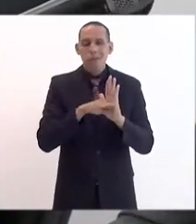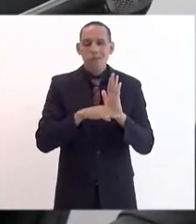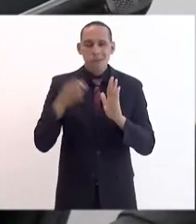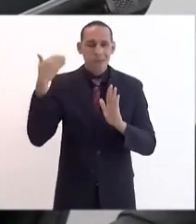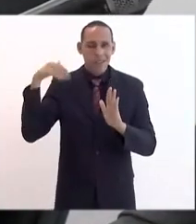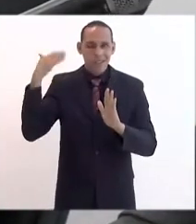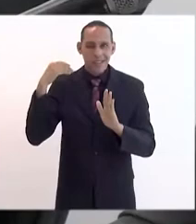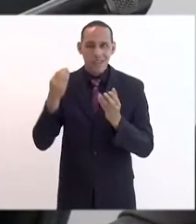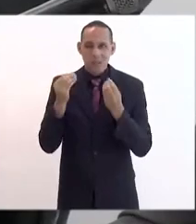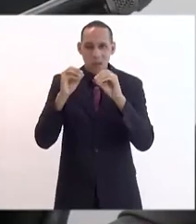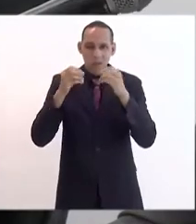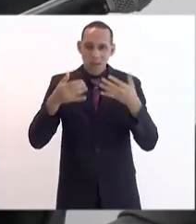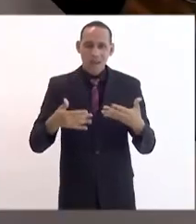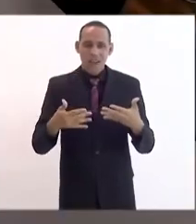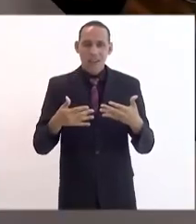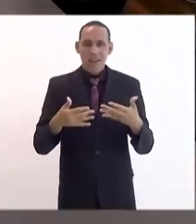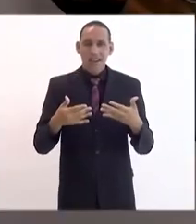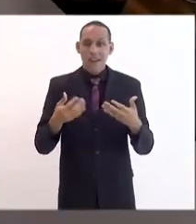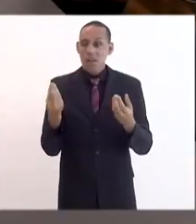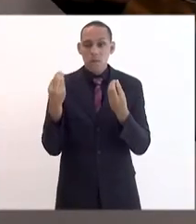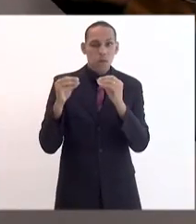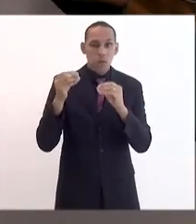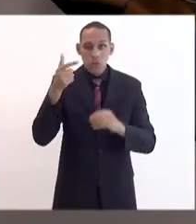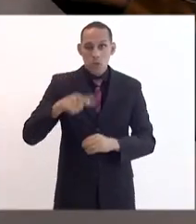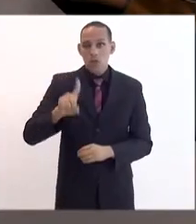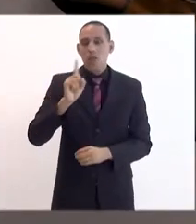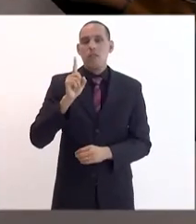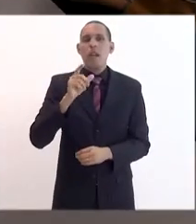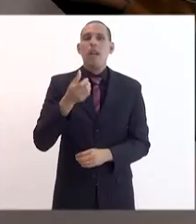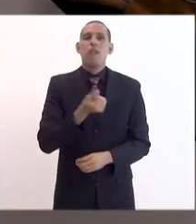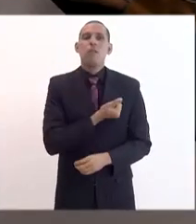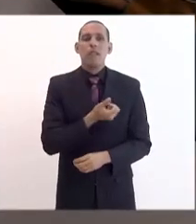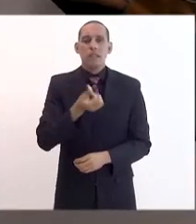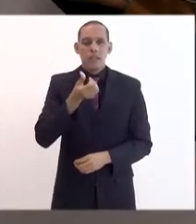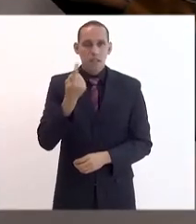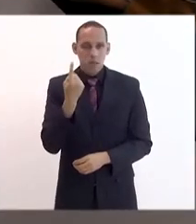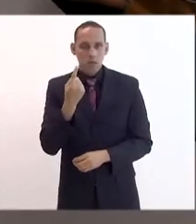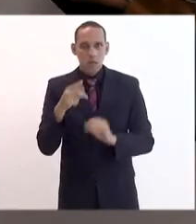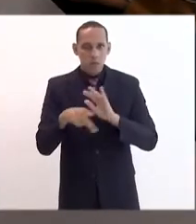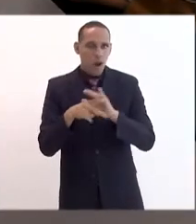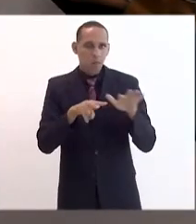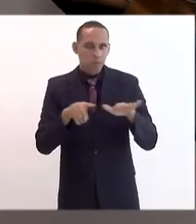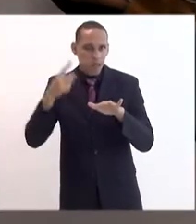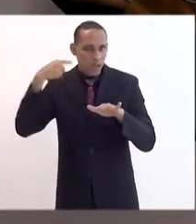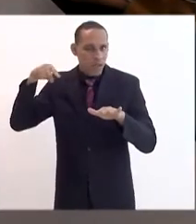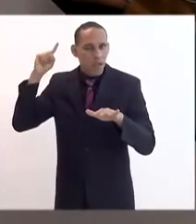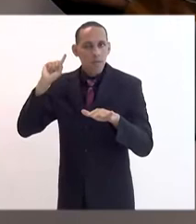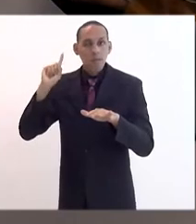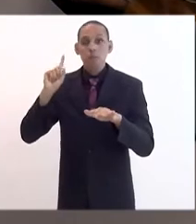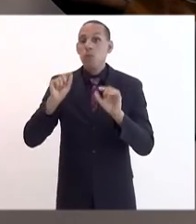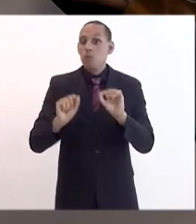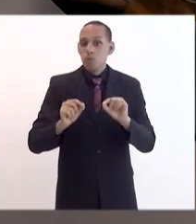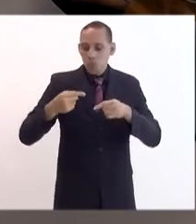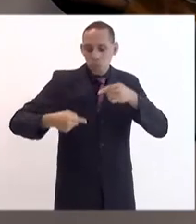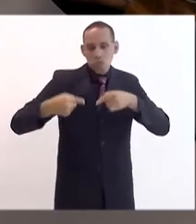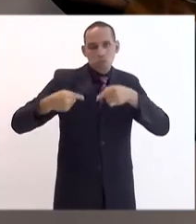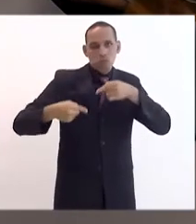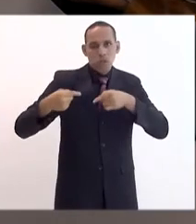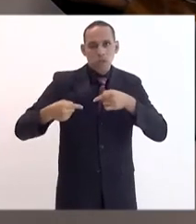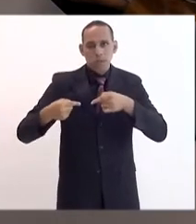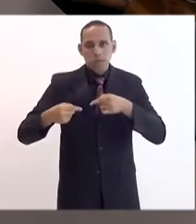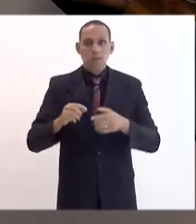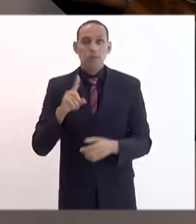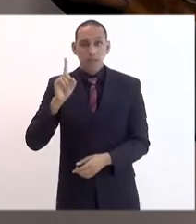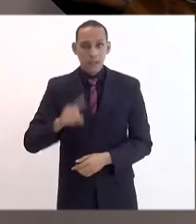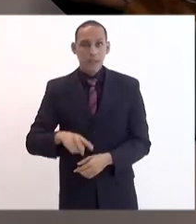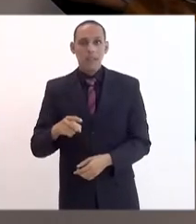né? Não foi republicado. A 61 da semana passada, que é o debate sobre a Comissão Parlamentar de